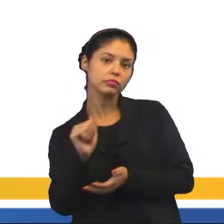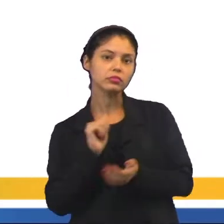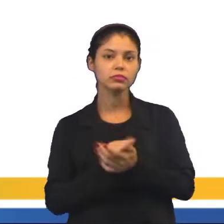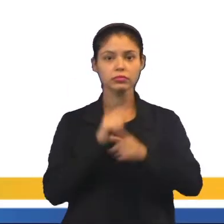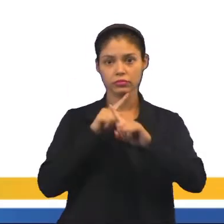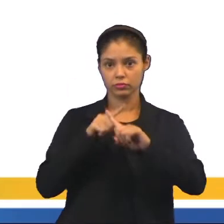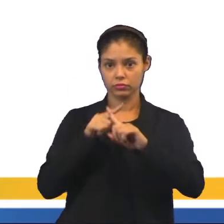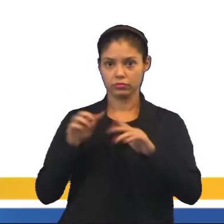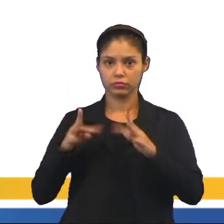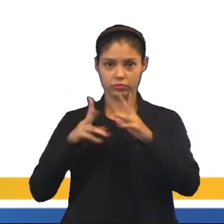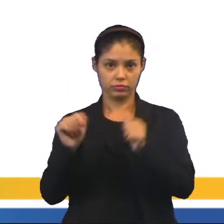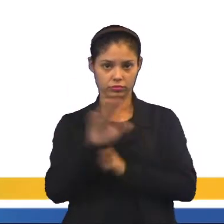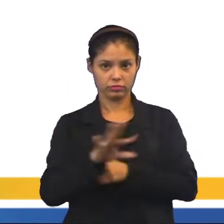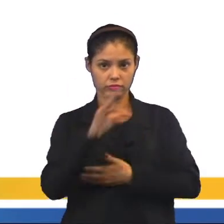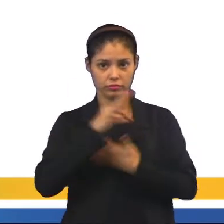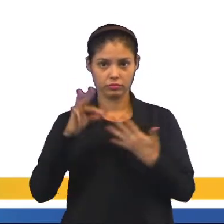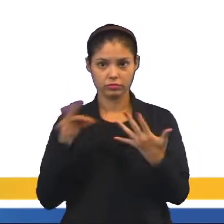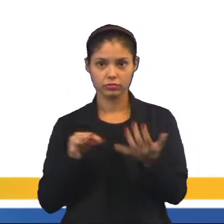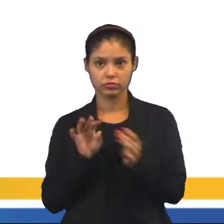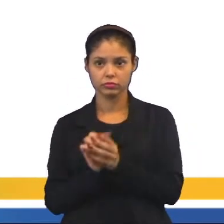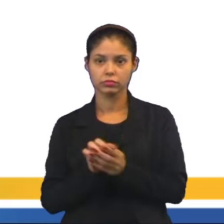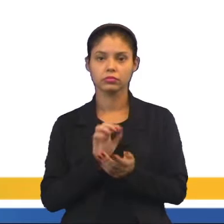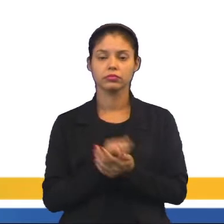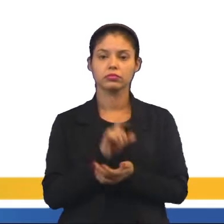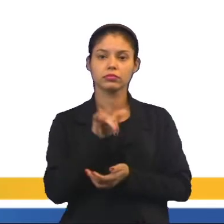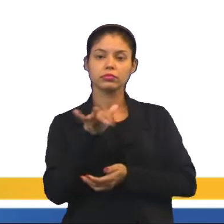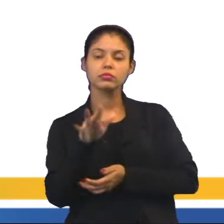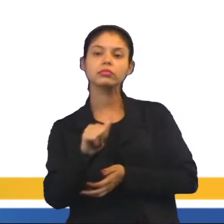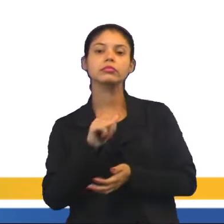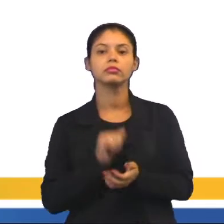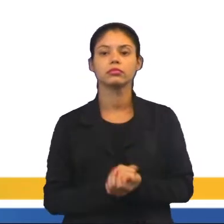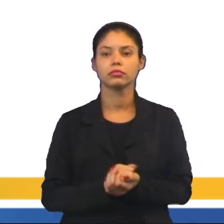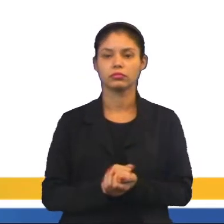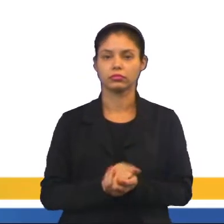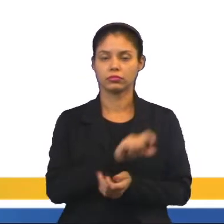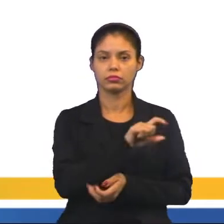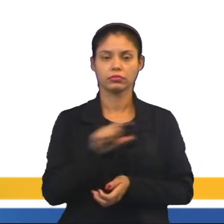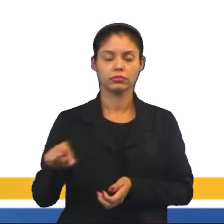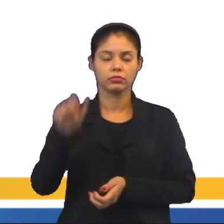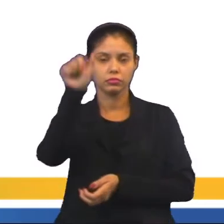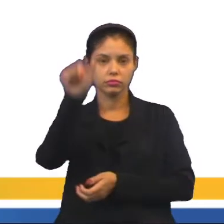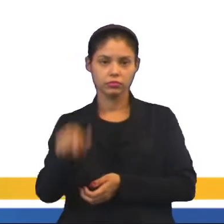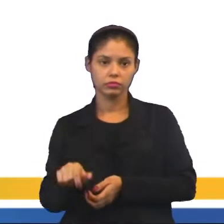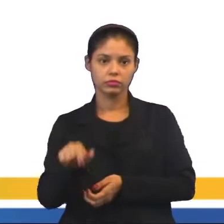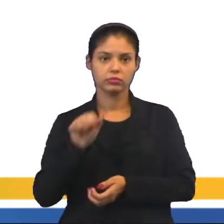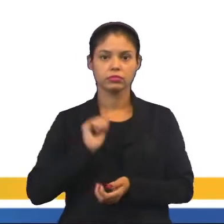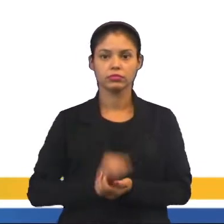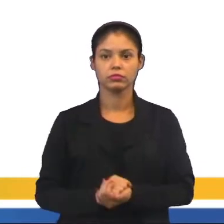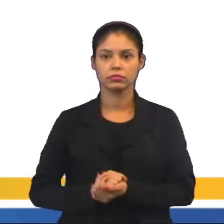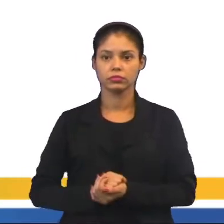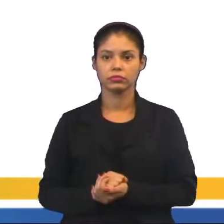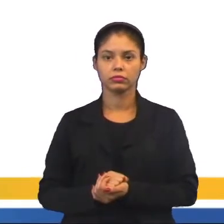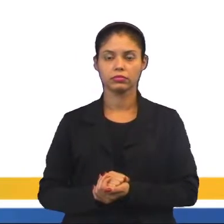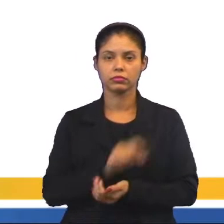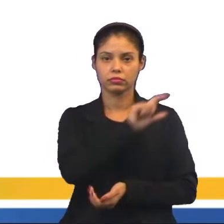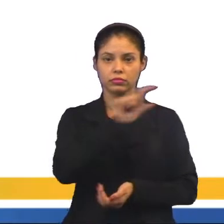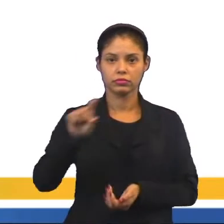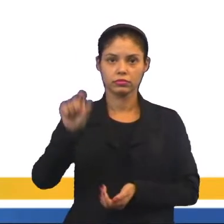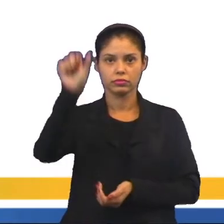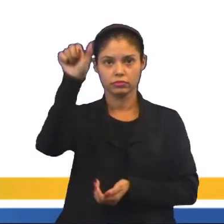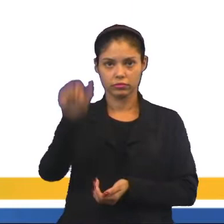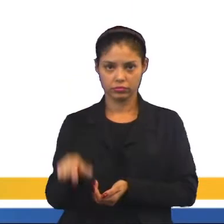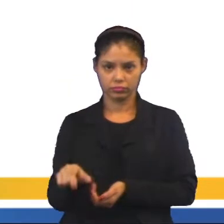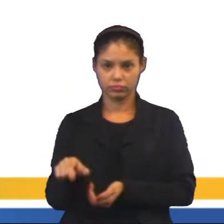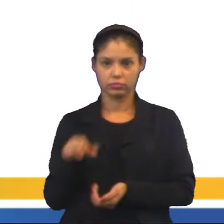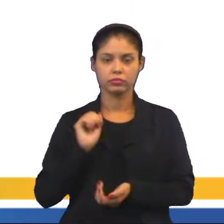Se multiplicarmos todos os elementos de uma fila, ou seja, pode ser fila,